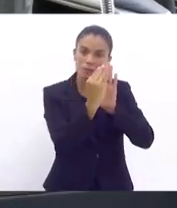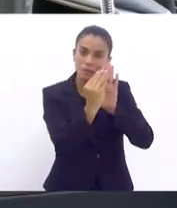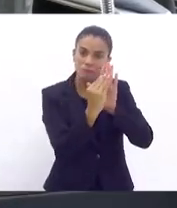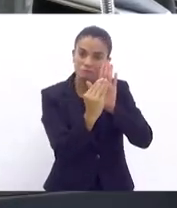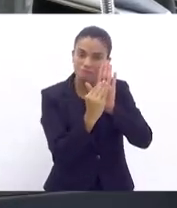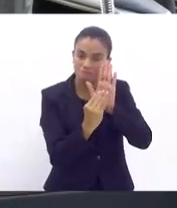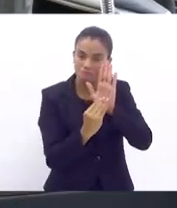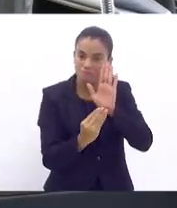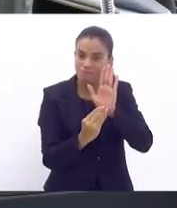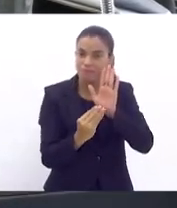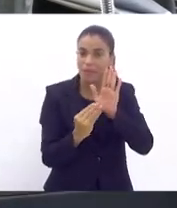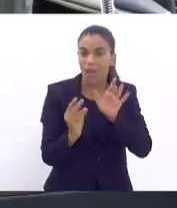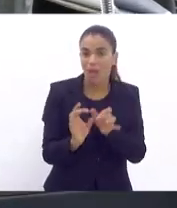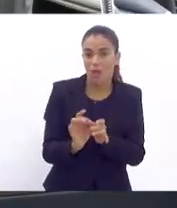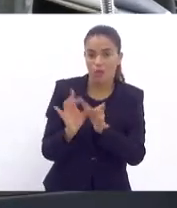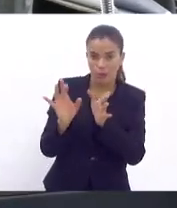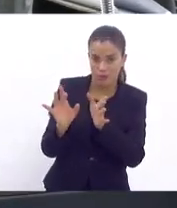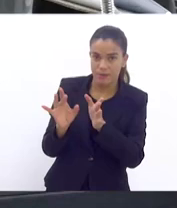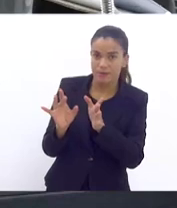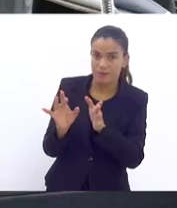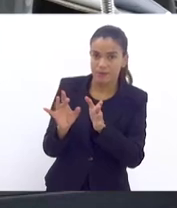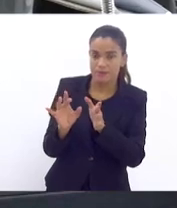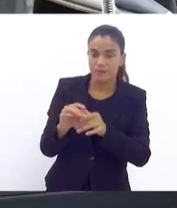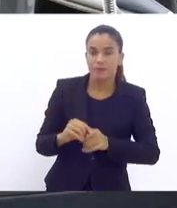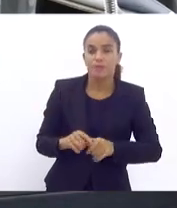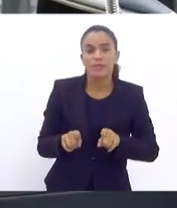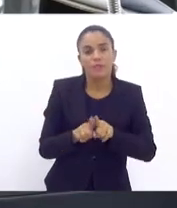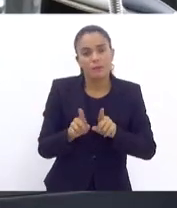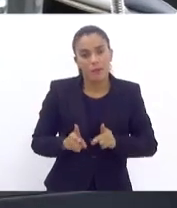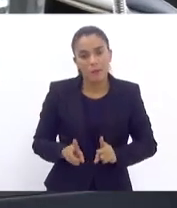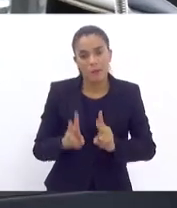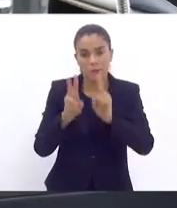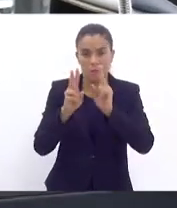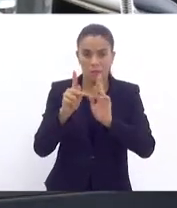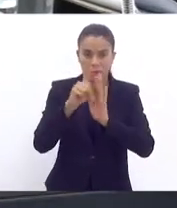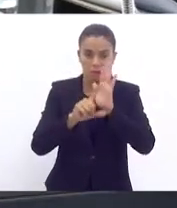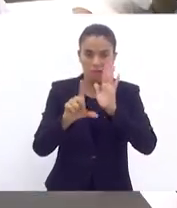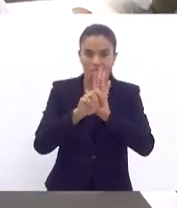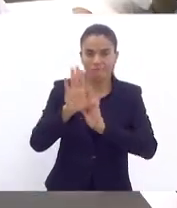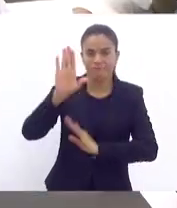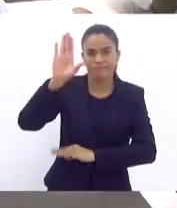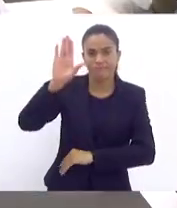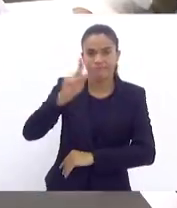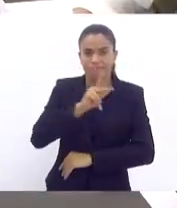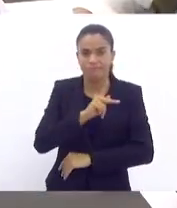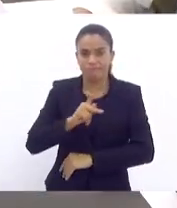autorizativo e dar prosseguimento ao projeto